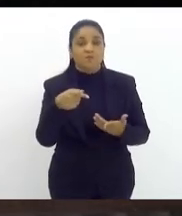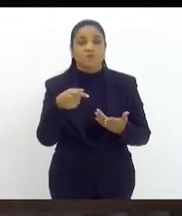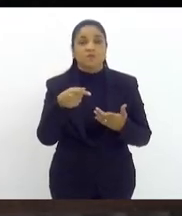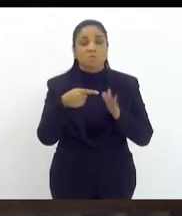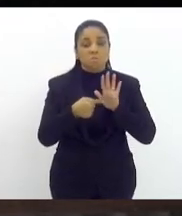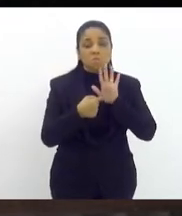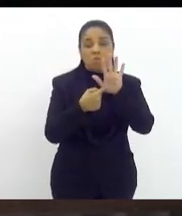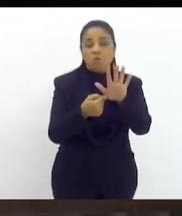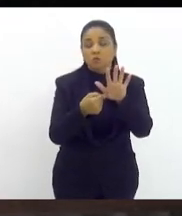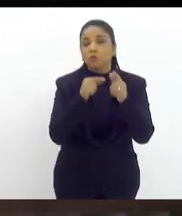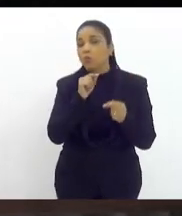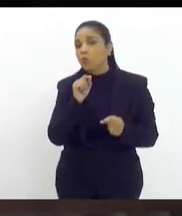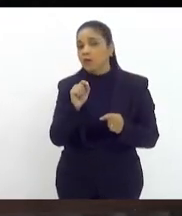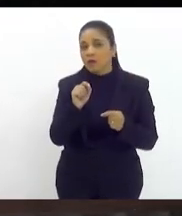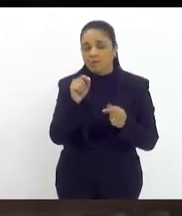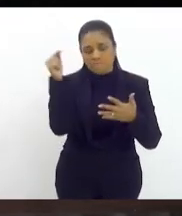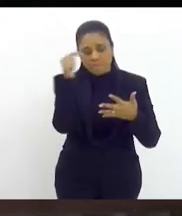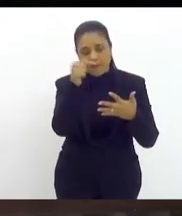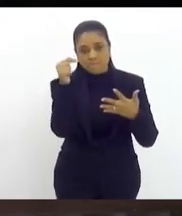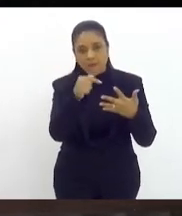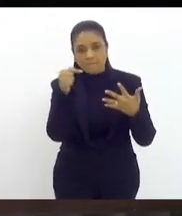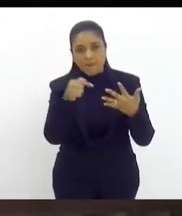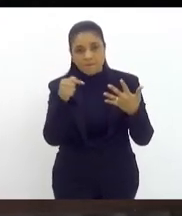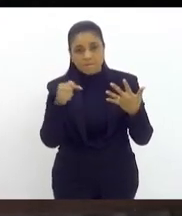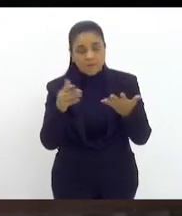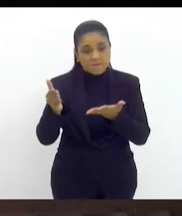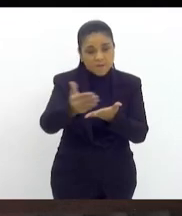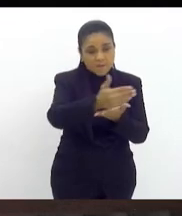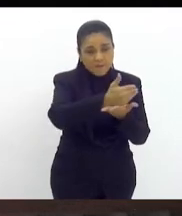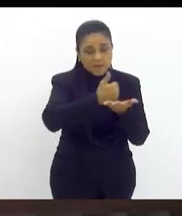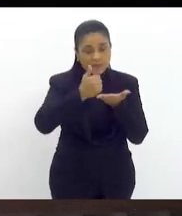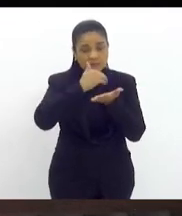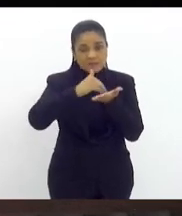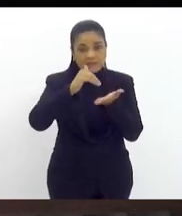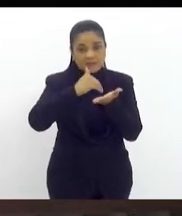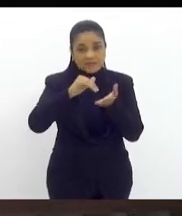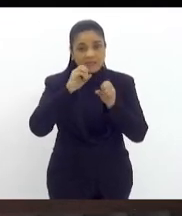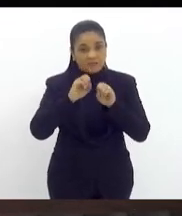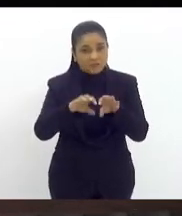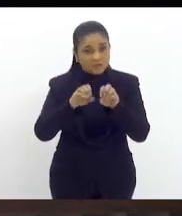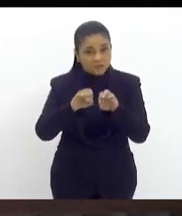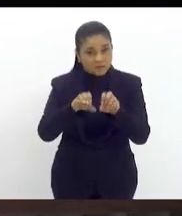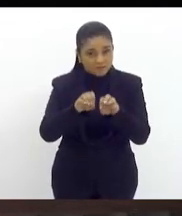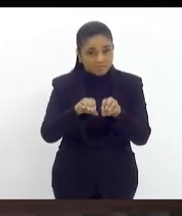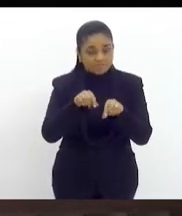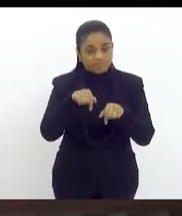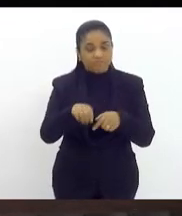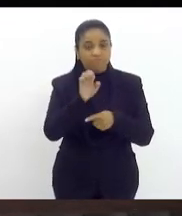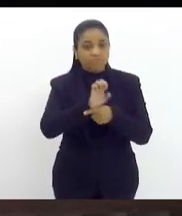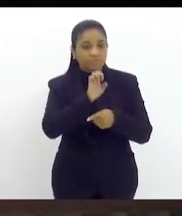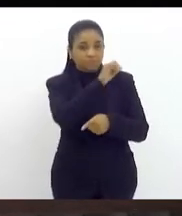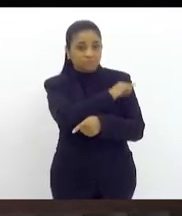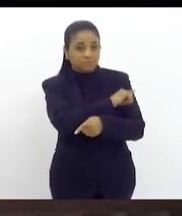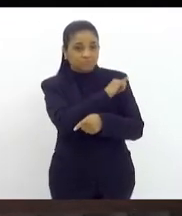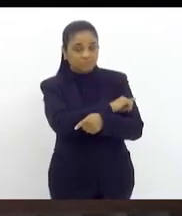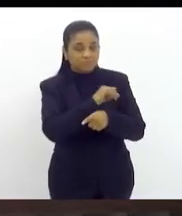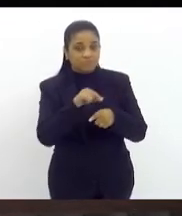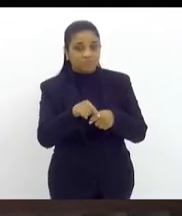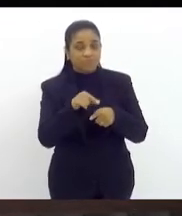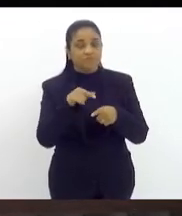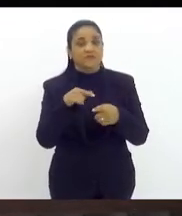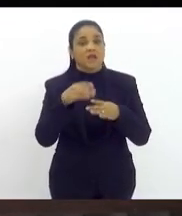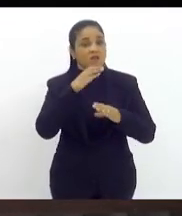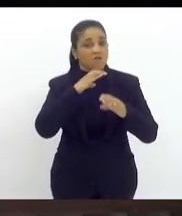relevantes emitidos pela Secretaria Estadual de Educação, aqui do Rio de Janeiro, por meio da Lei de Acesso à